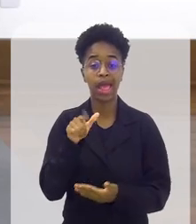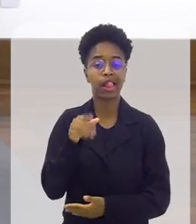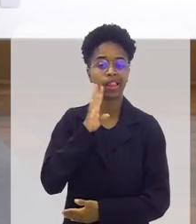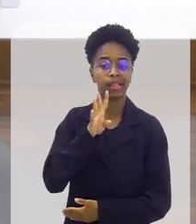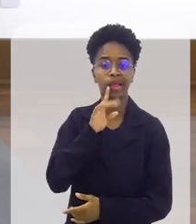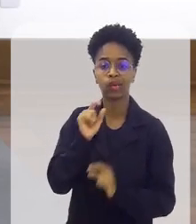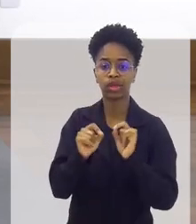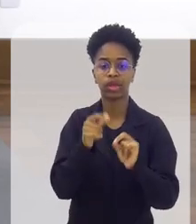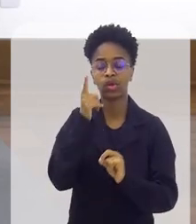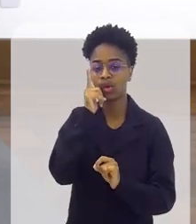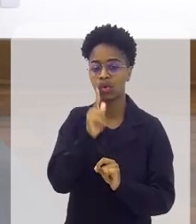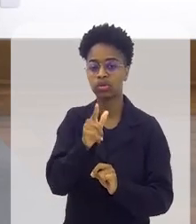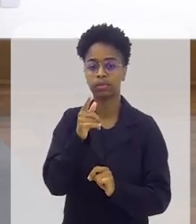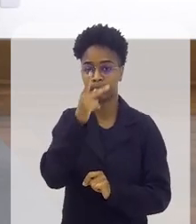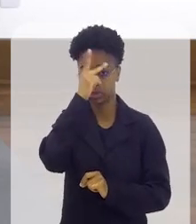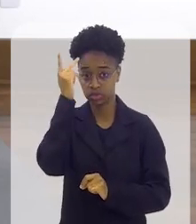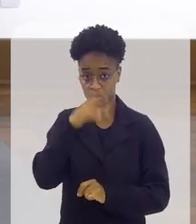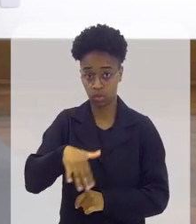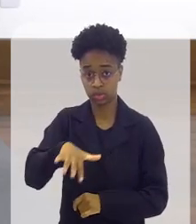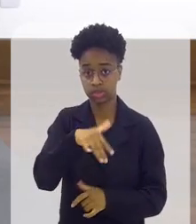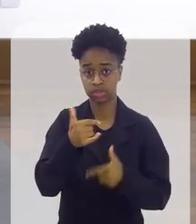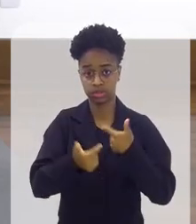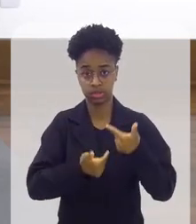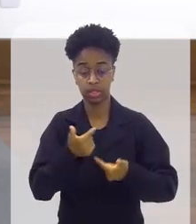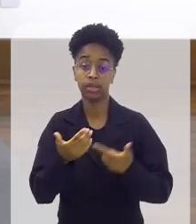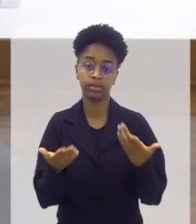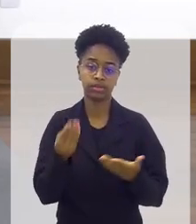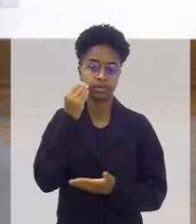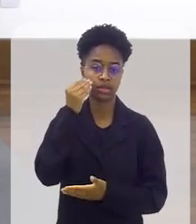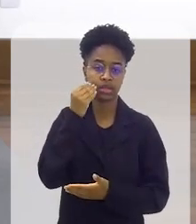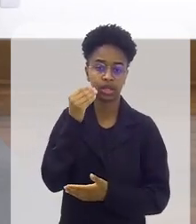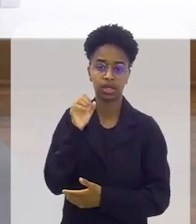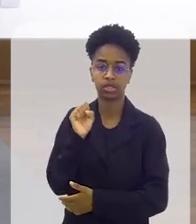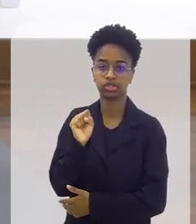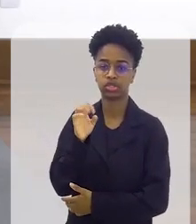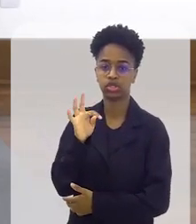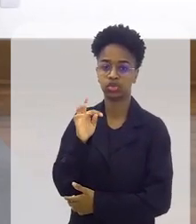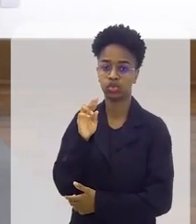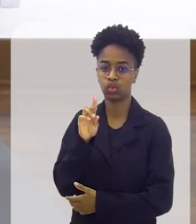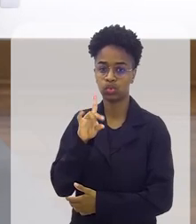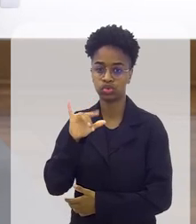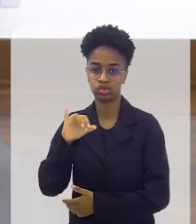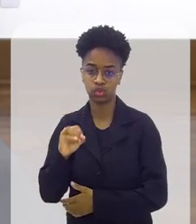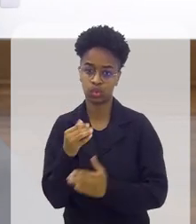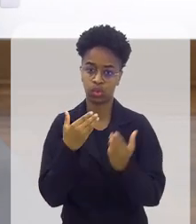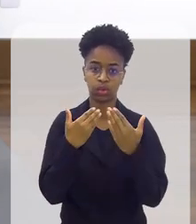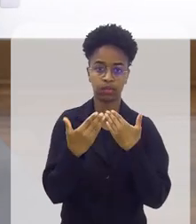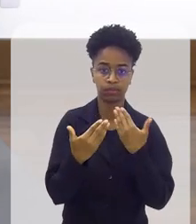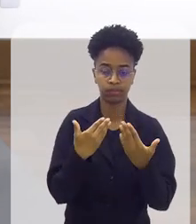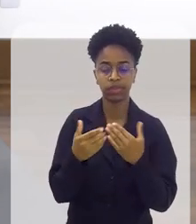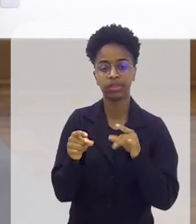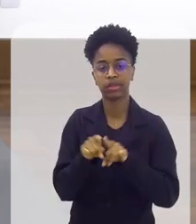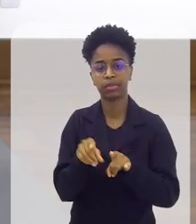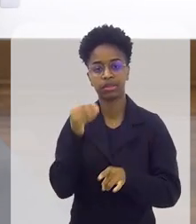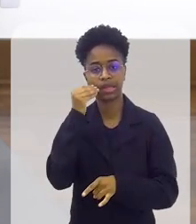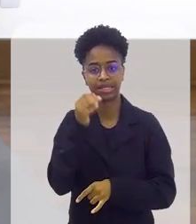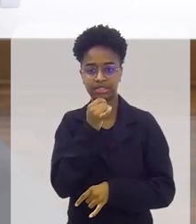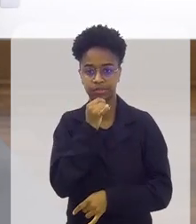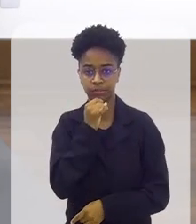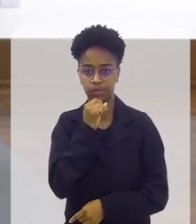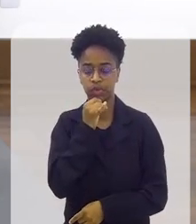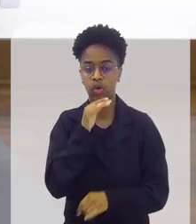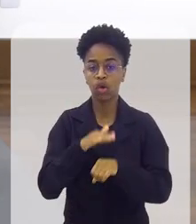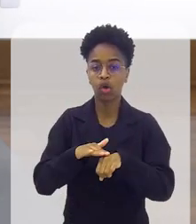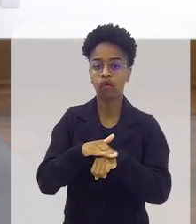legal seria conseguir compor por pessoas do meio, então tentar alguns estúdios, conversar com eles, tentar,